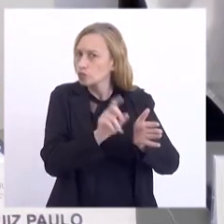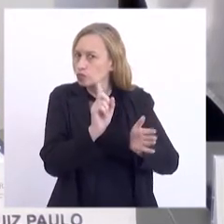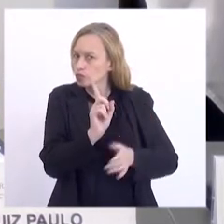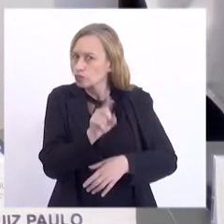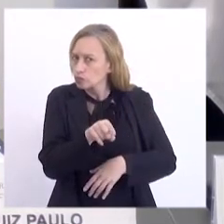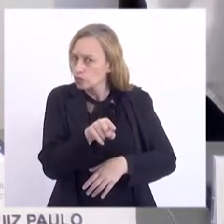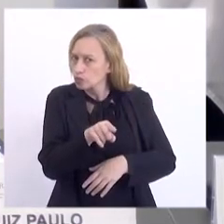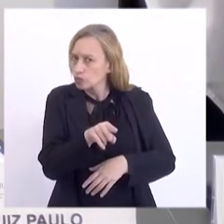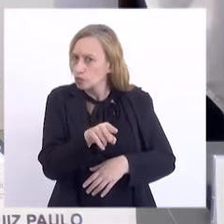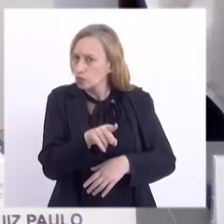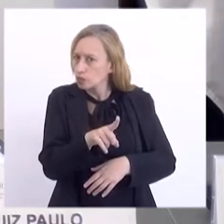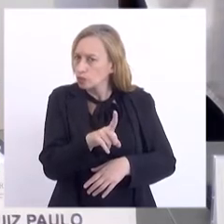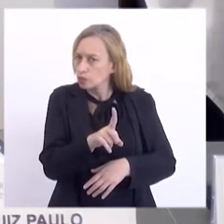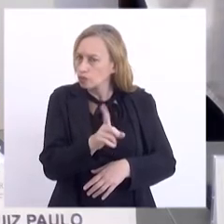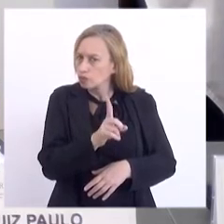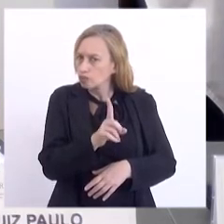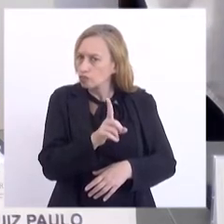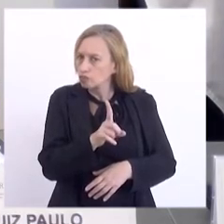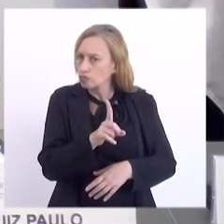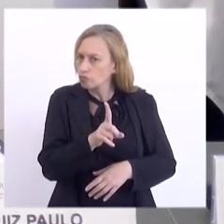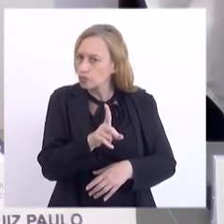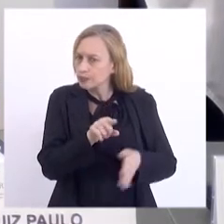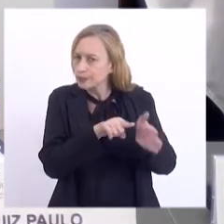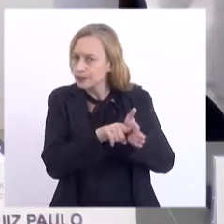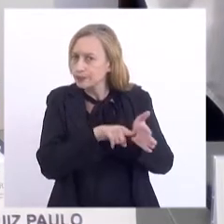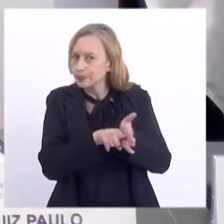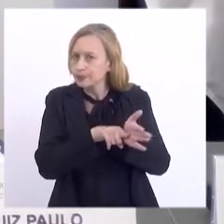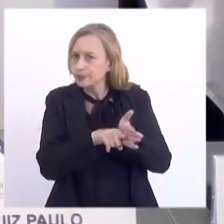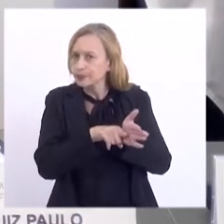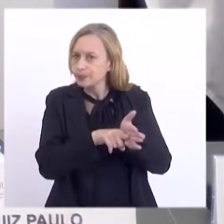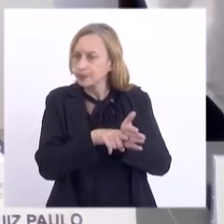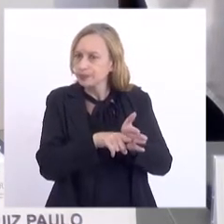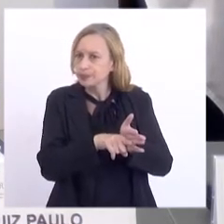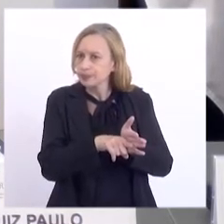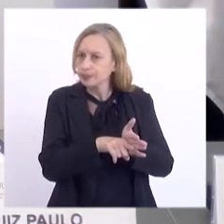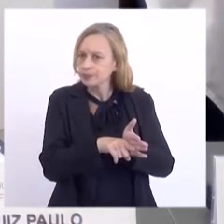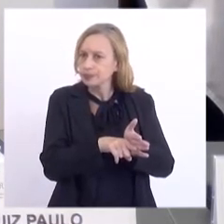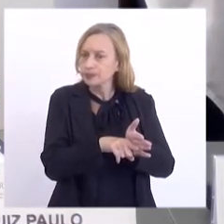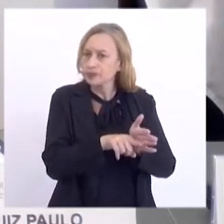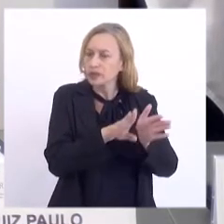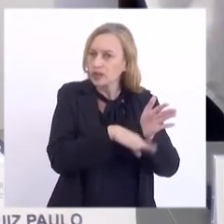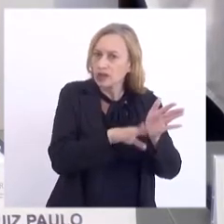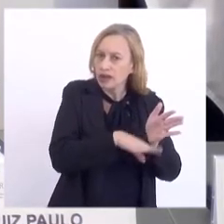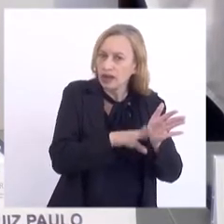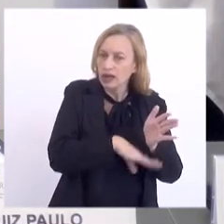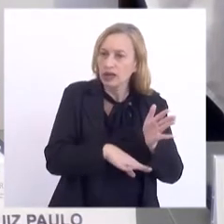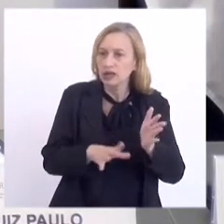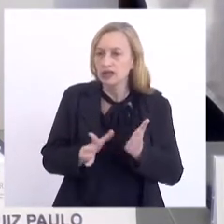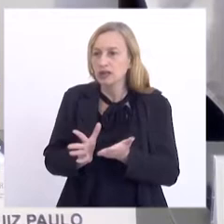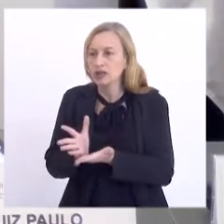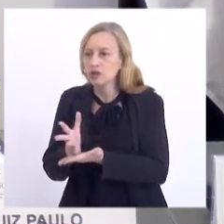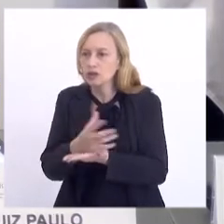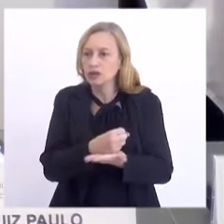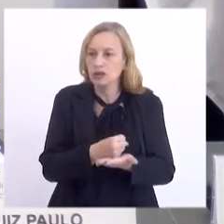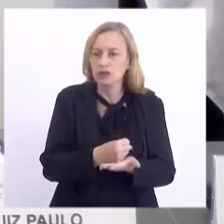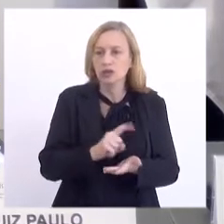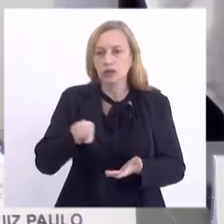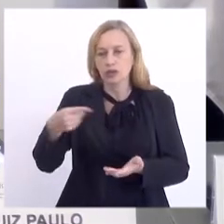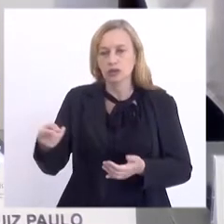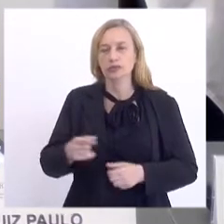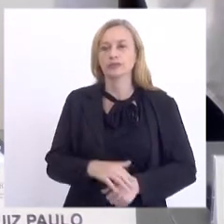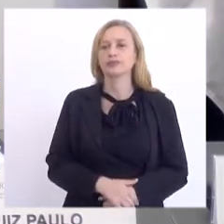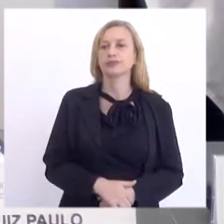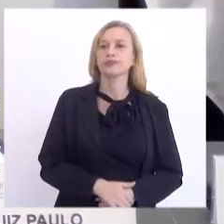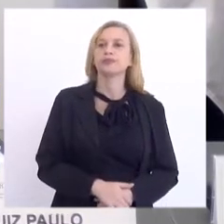porque ela não tá examinando a legalidade faturamento e de 771